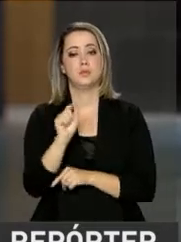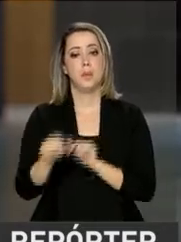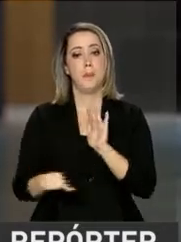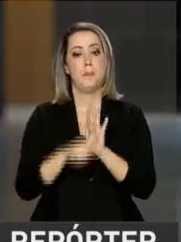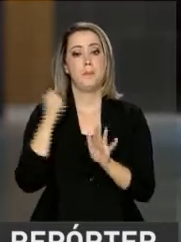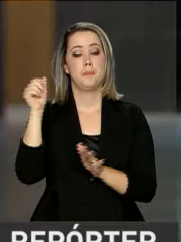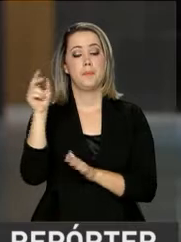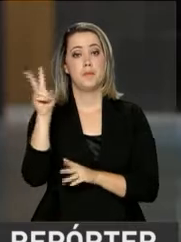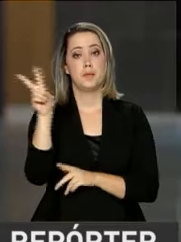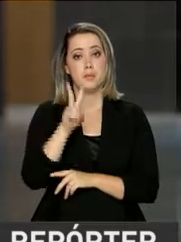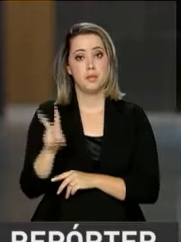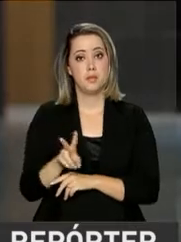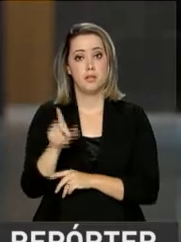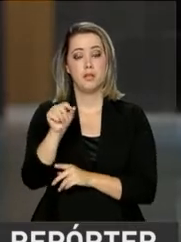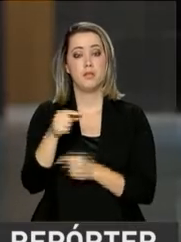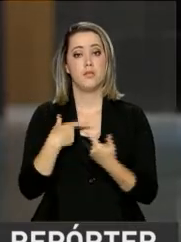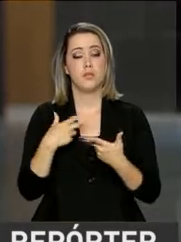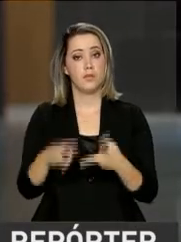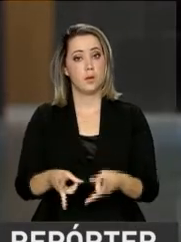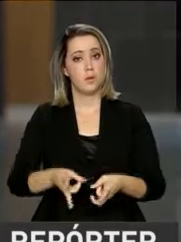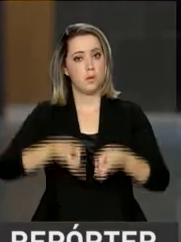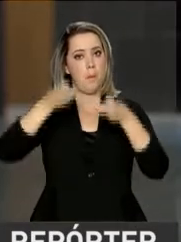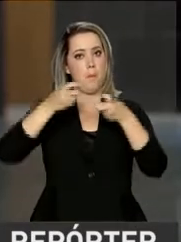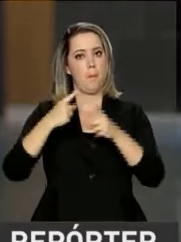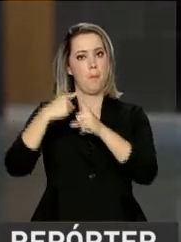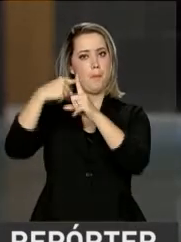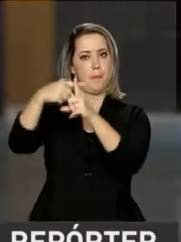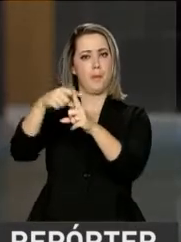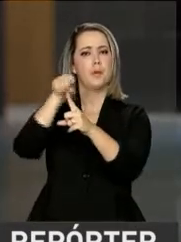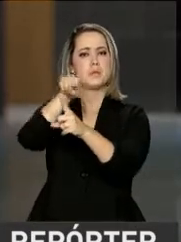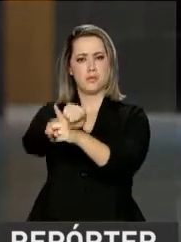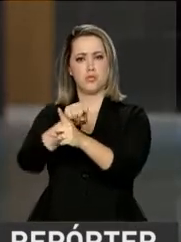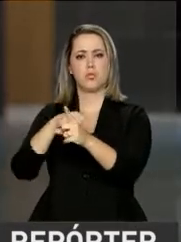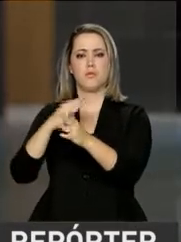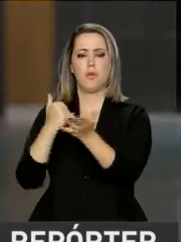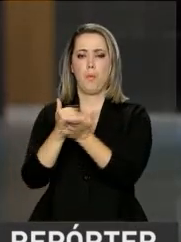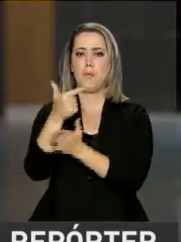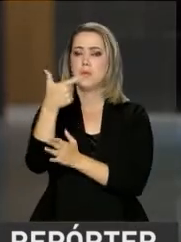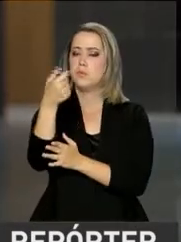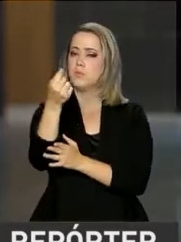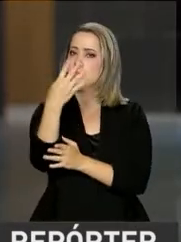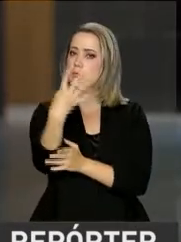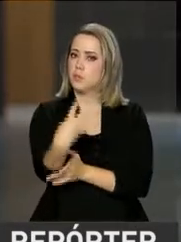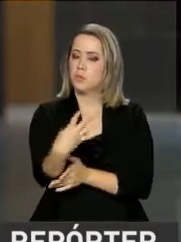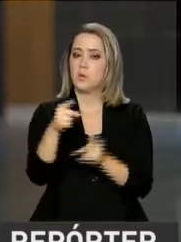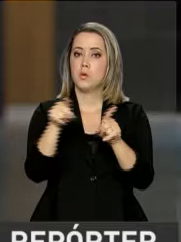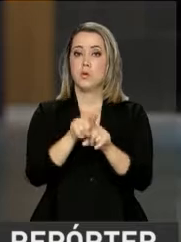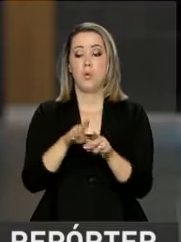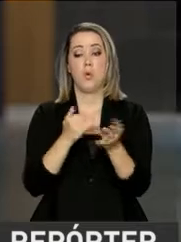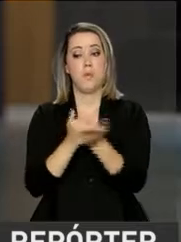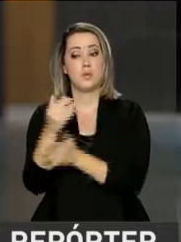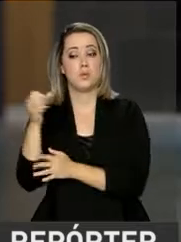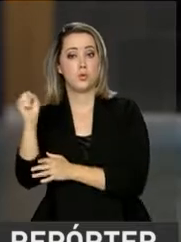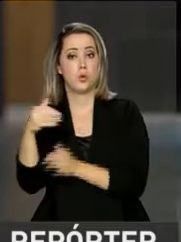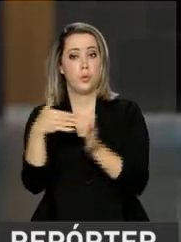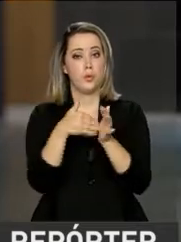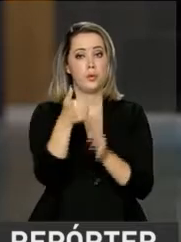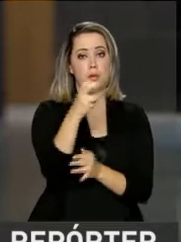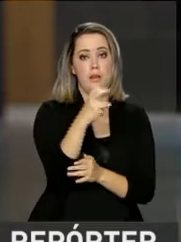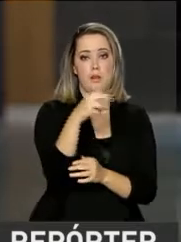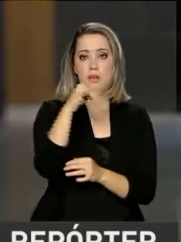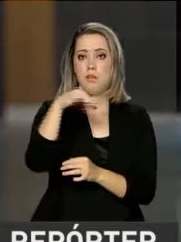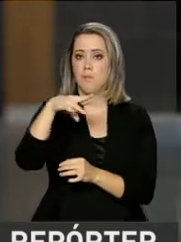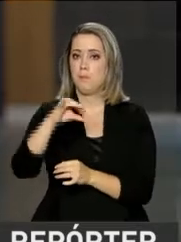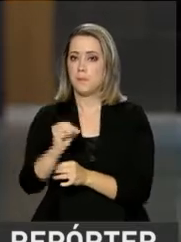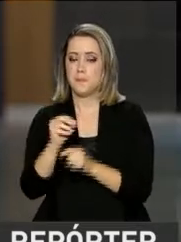primeira variação positiva desde 2014 a avaliação foi realizada entre os dias 8 e 15 de maio você ter uma idéia